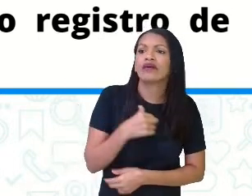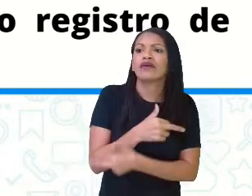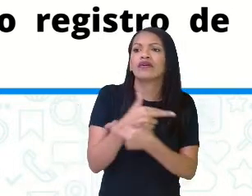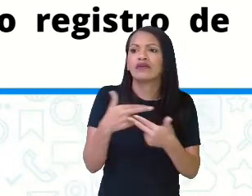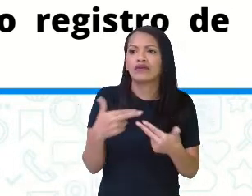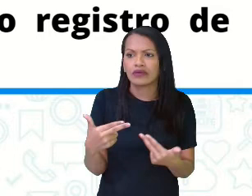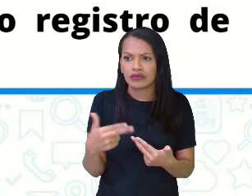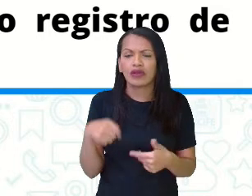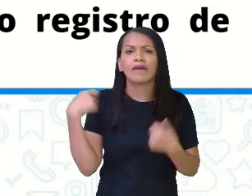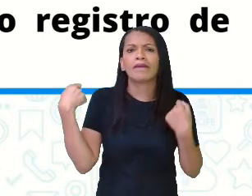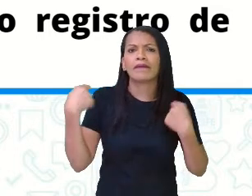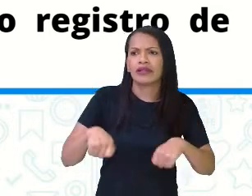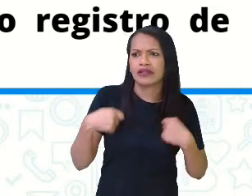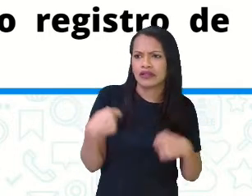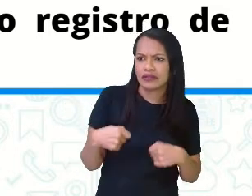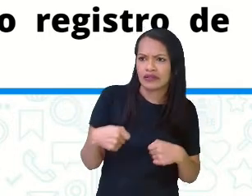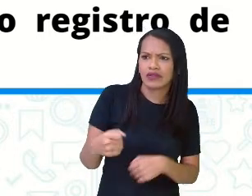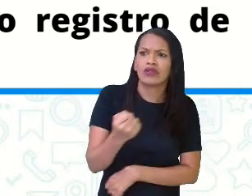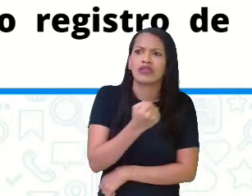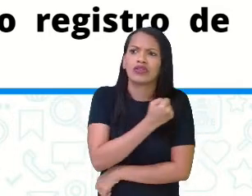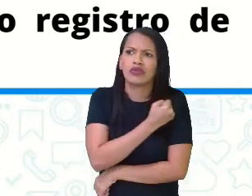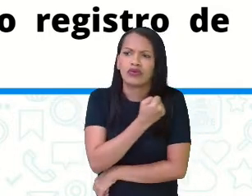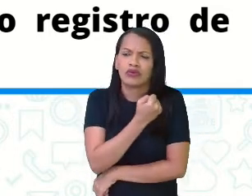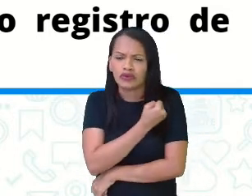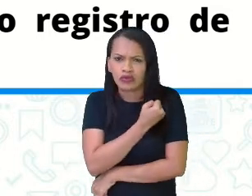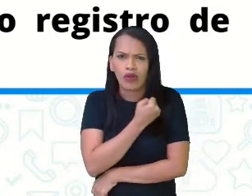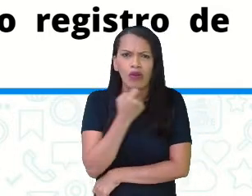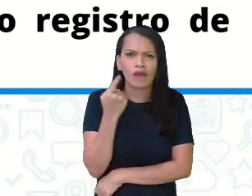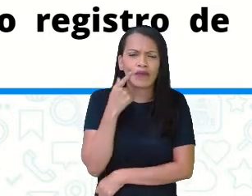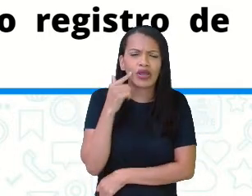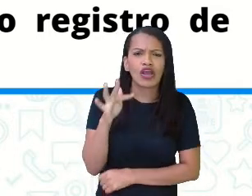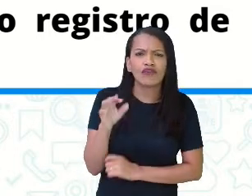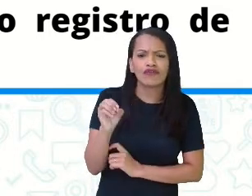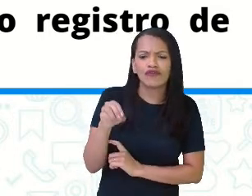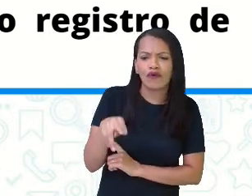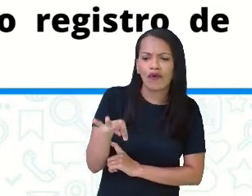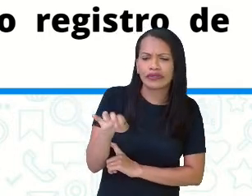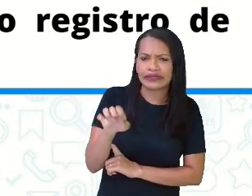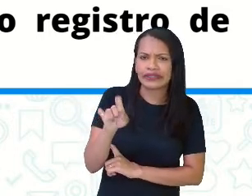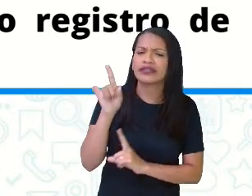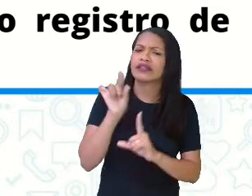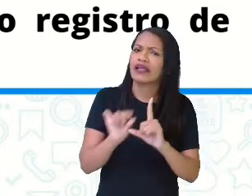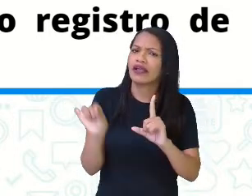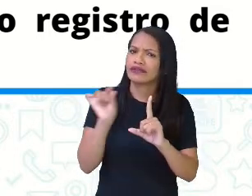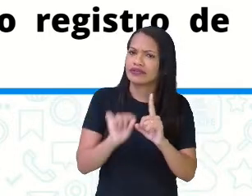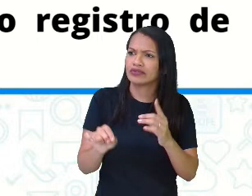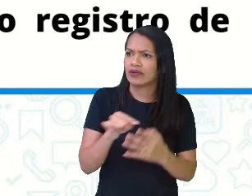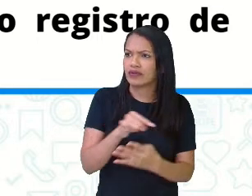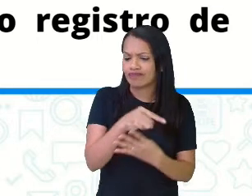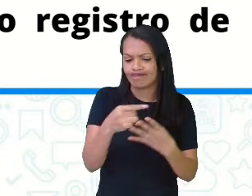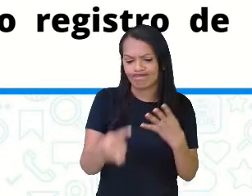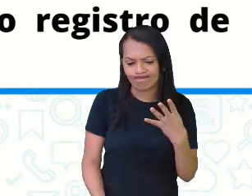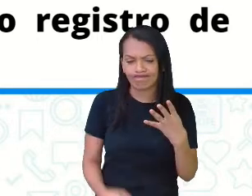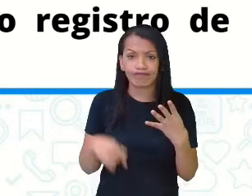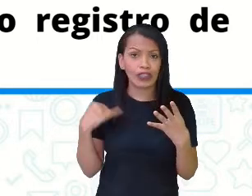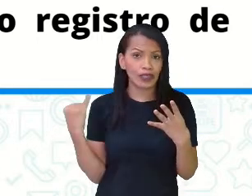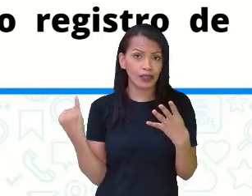necessários: título, números, fonte e legenda. 4 elementos